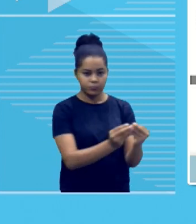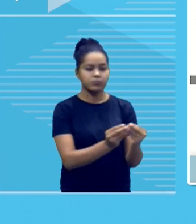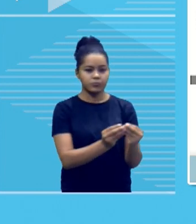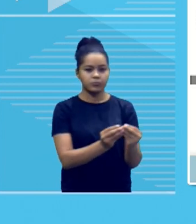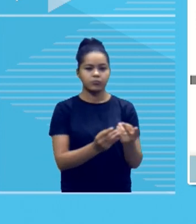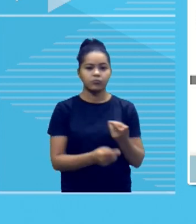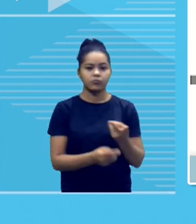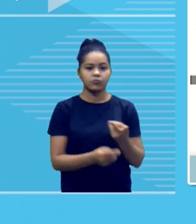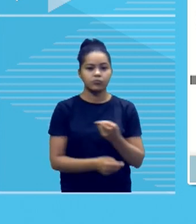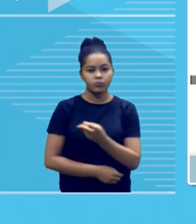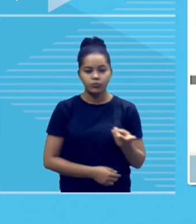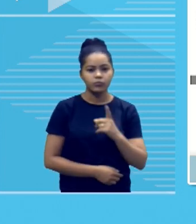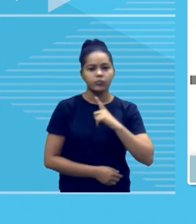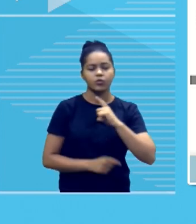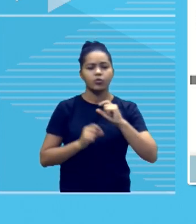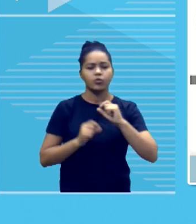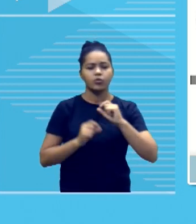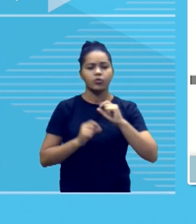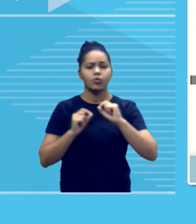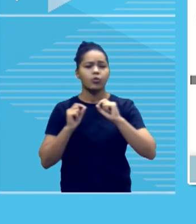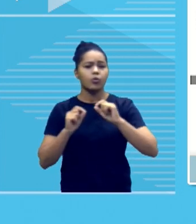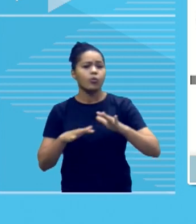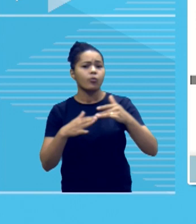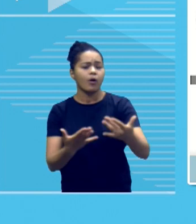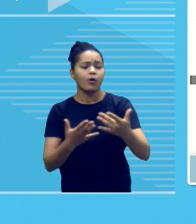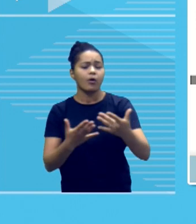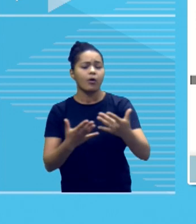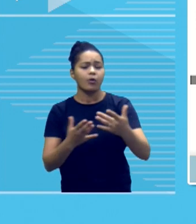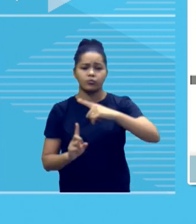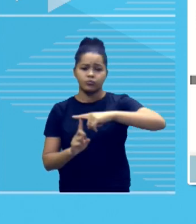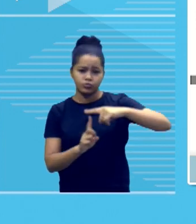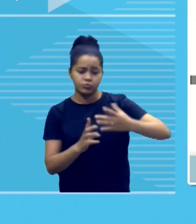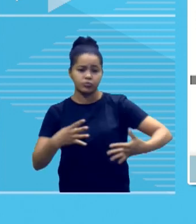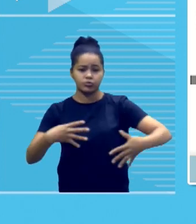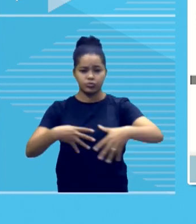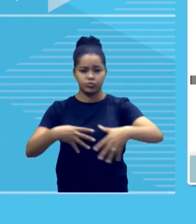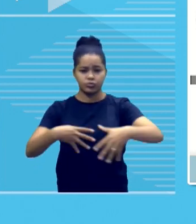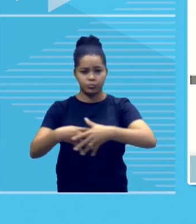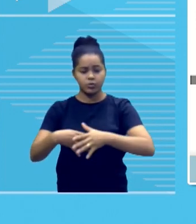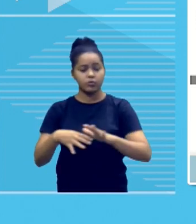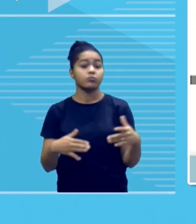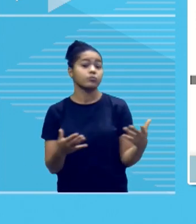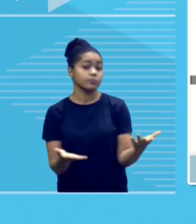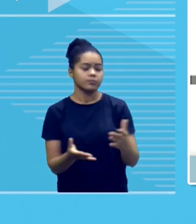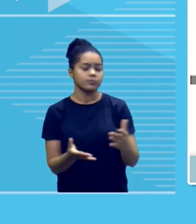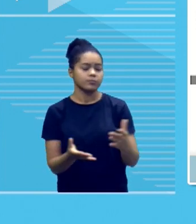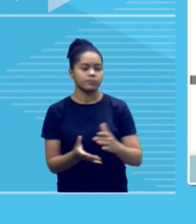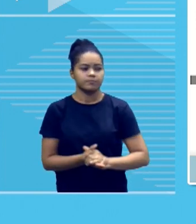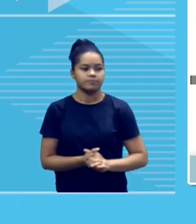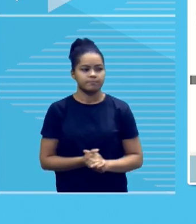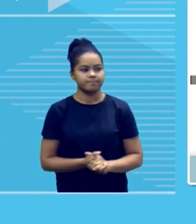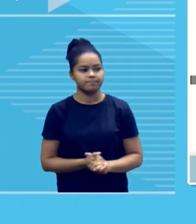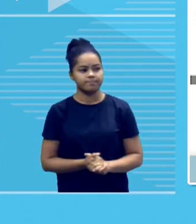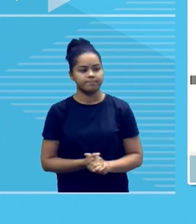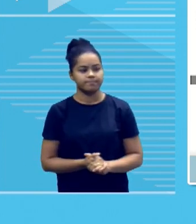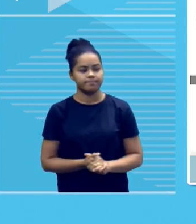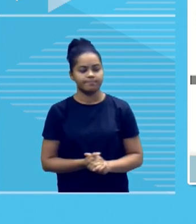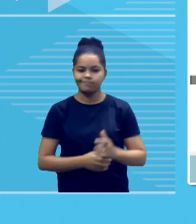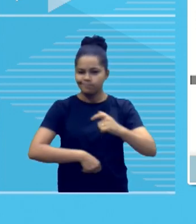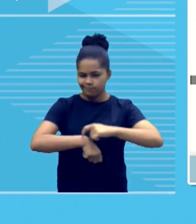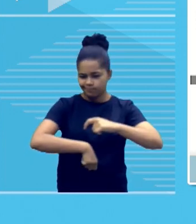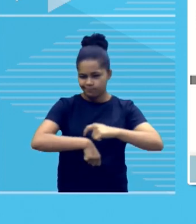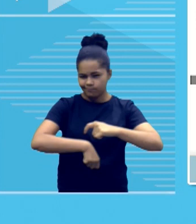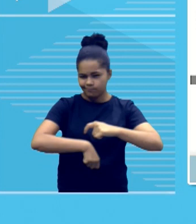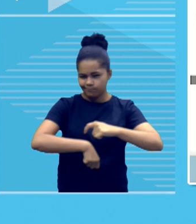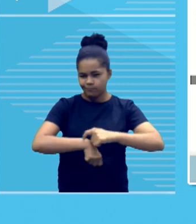demonstram caso de que tipo de isomeria pessoal está ocorrendo entre dois compostos aí uma questão pequena Vamos colocar